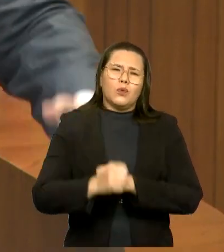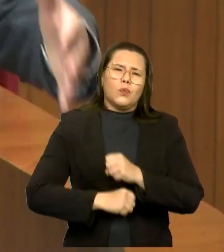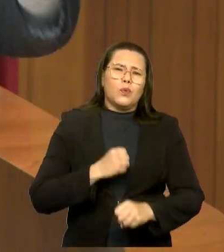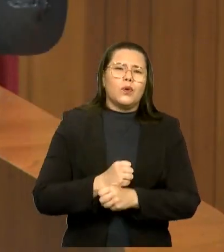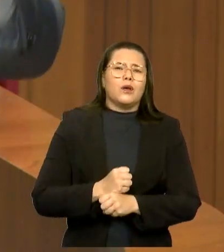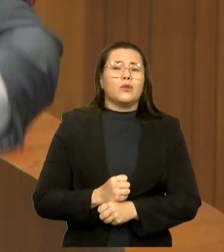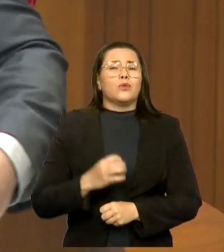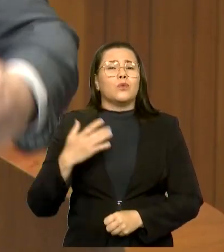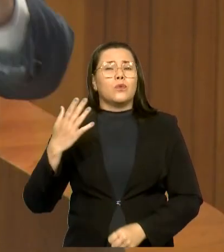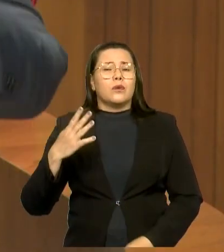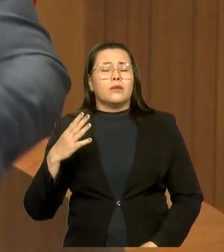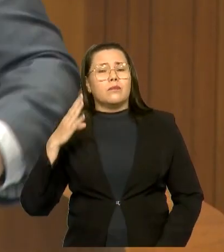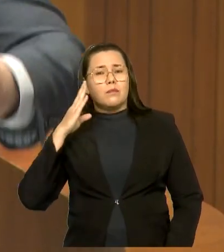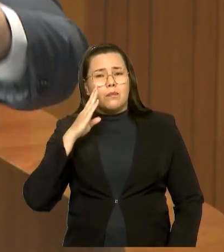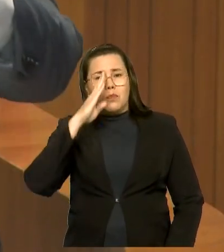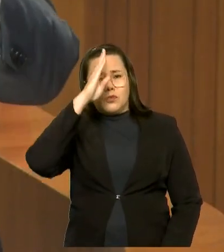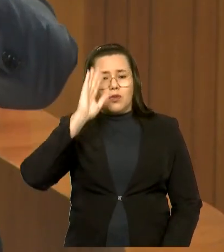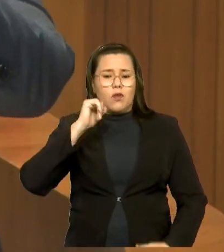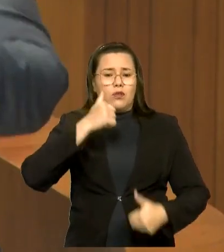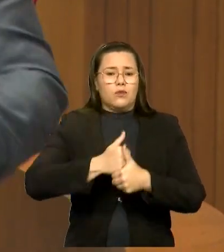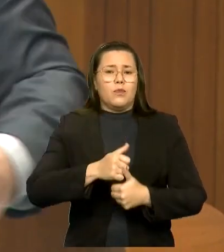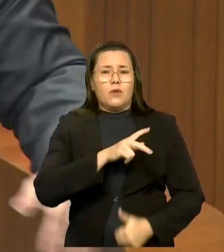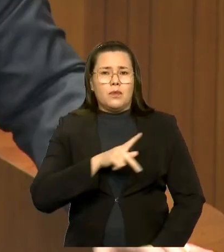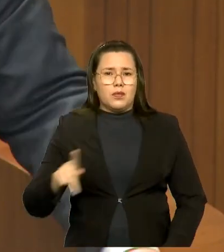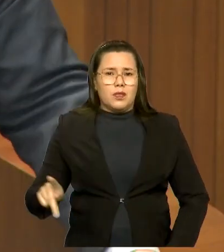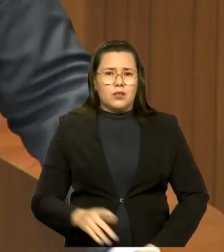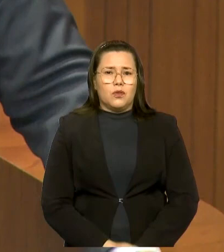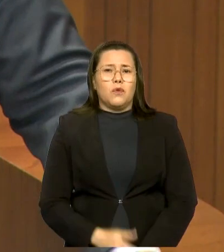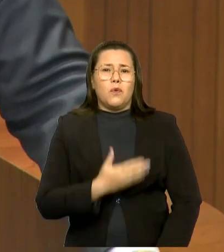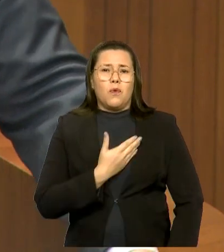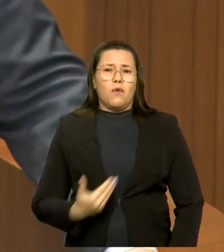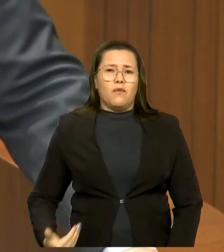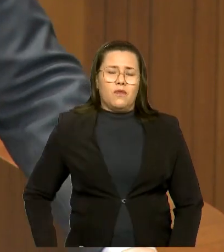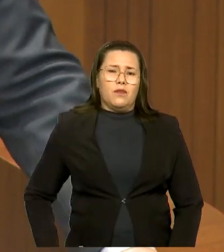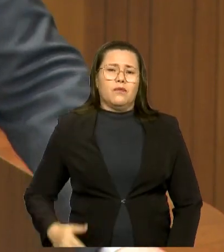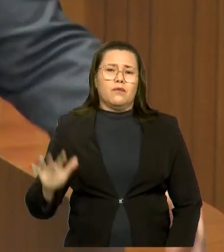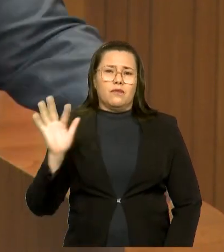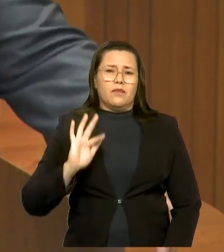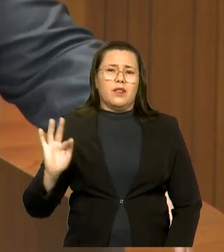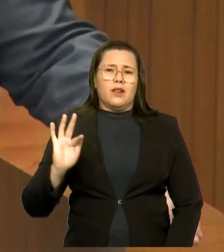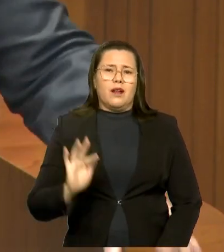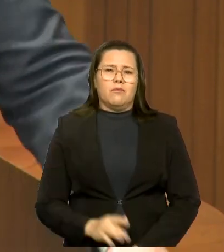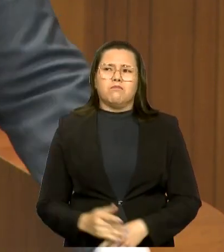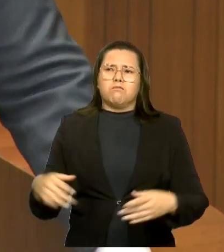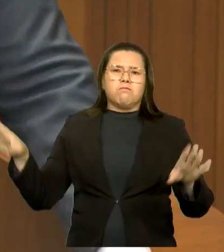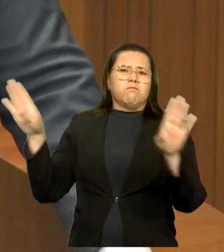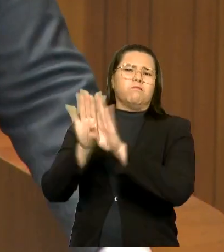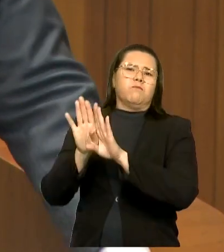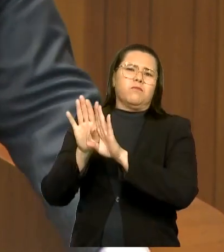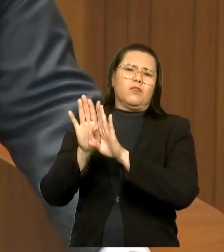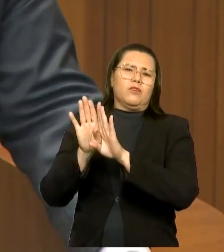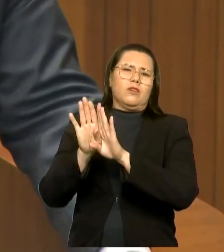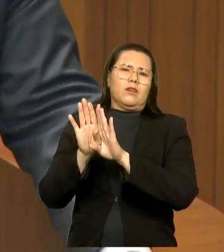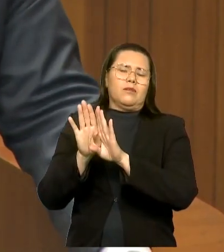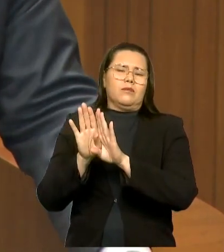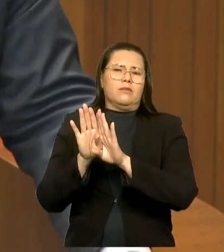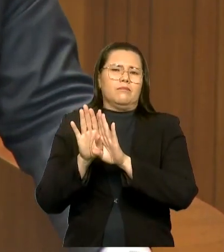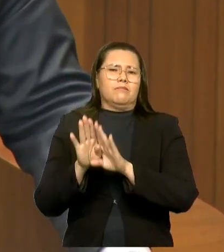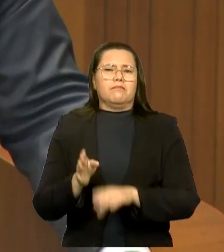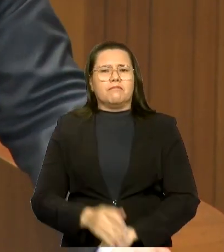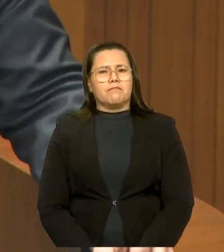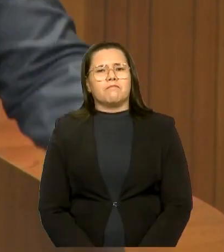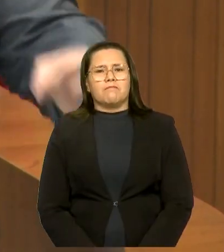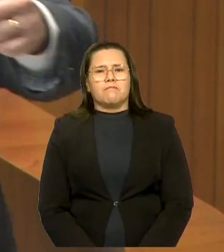Bolsonaro, em que as portas do governo federal ficaram fechadas para o governo do estado. Mas, apesar disso, eu tenho muito orgulho, eu disse isso aqui